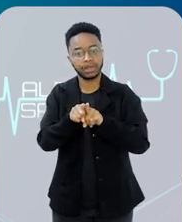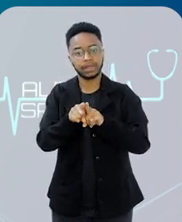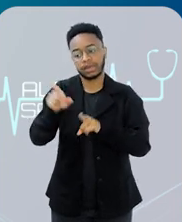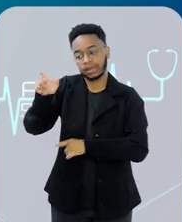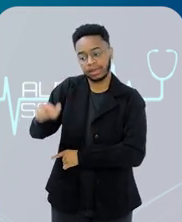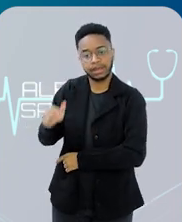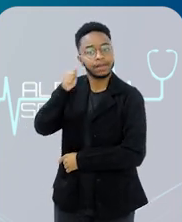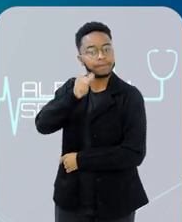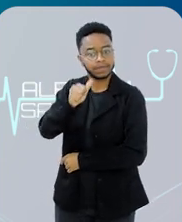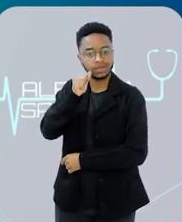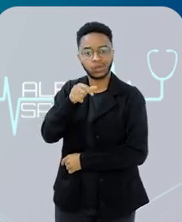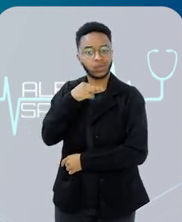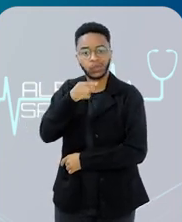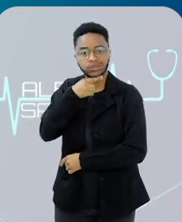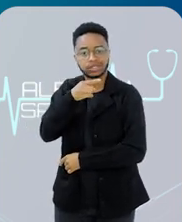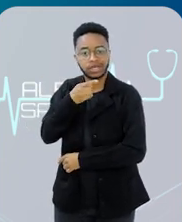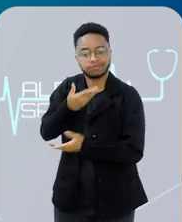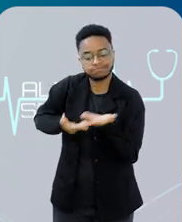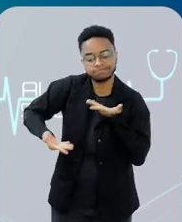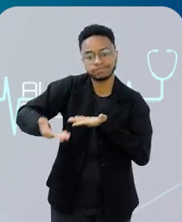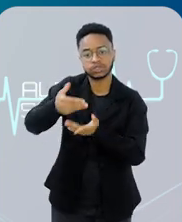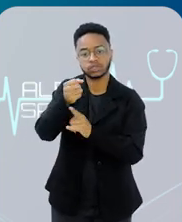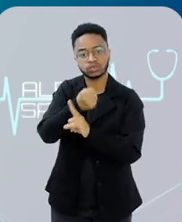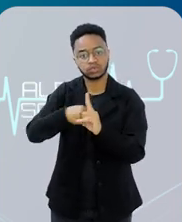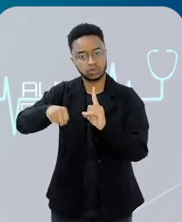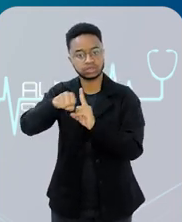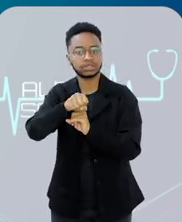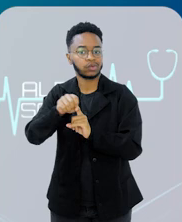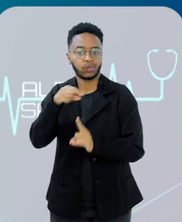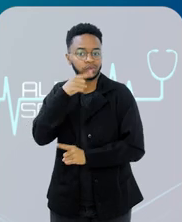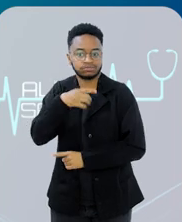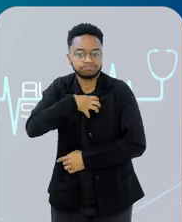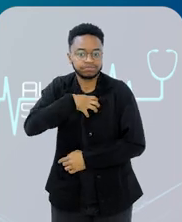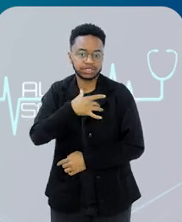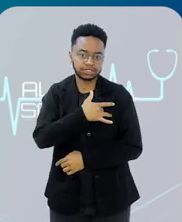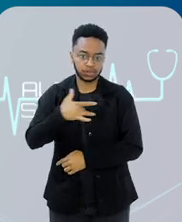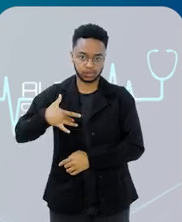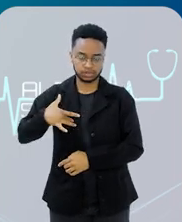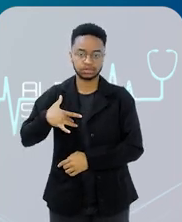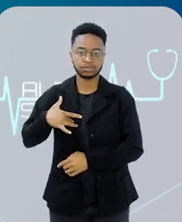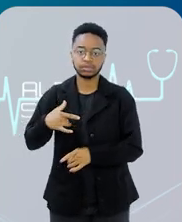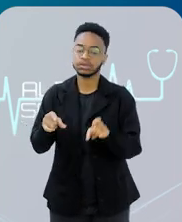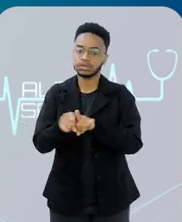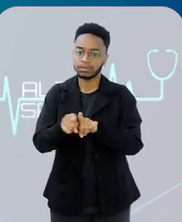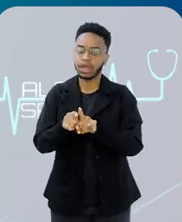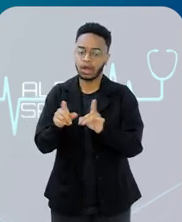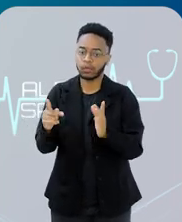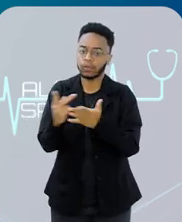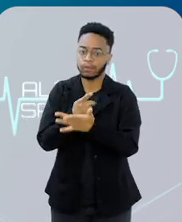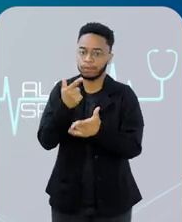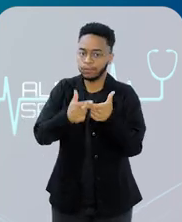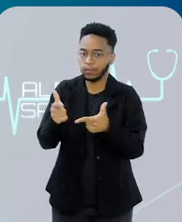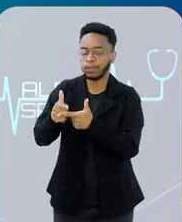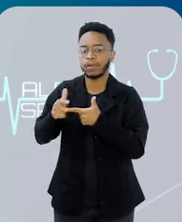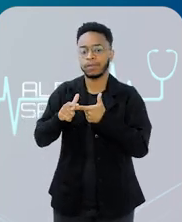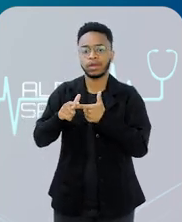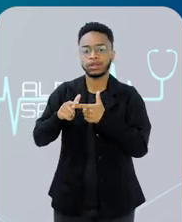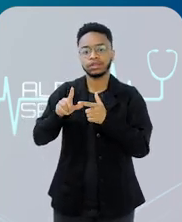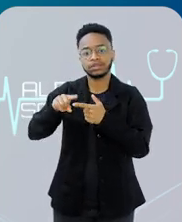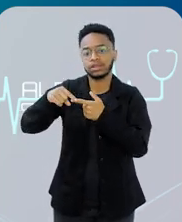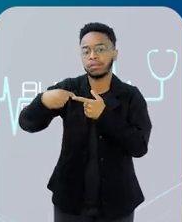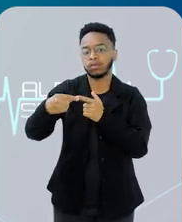tirando essa paciente de um convívio social saudável e criando problemas